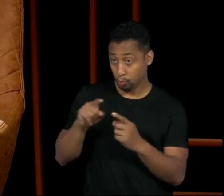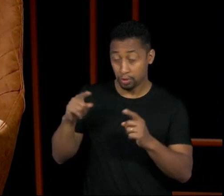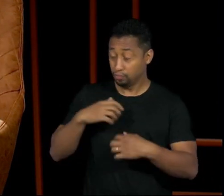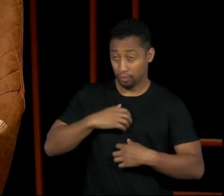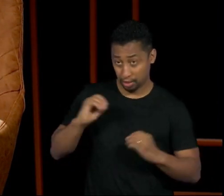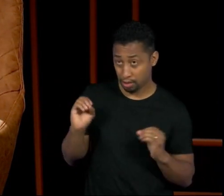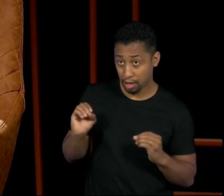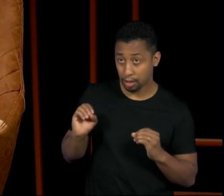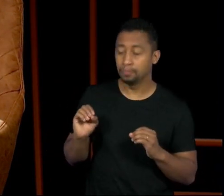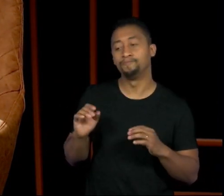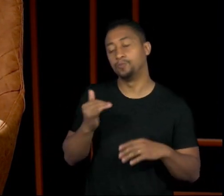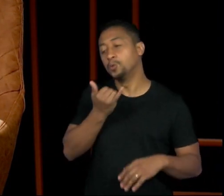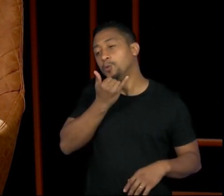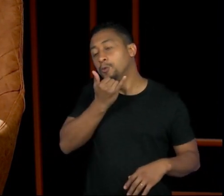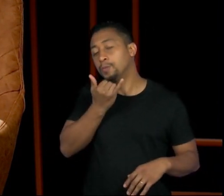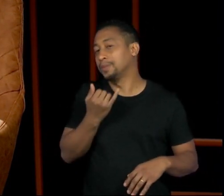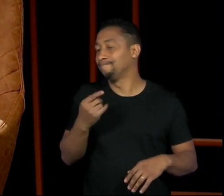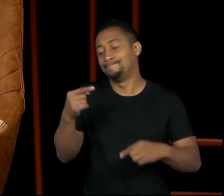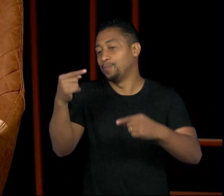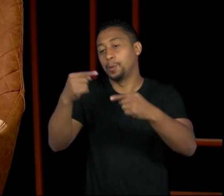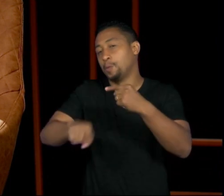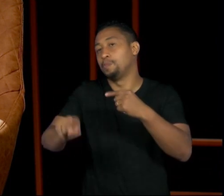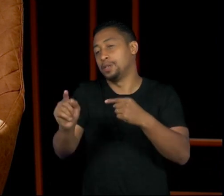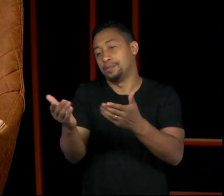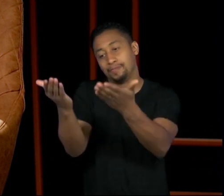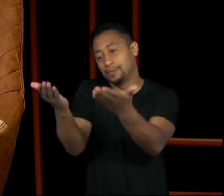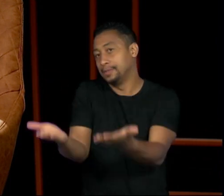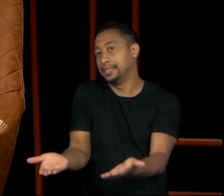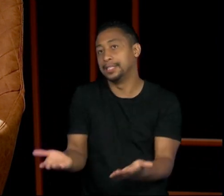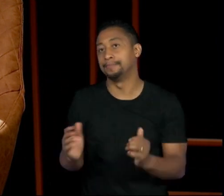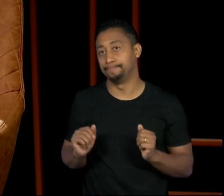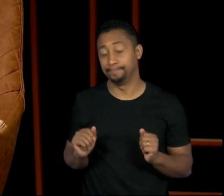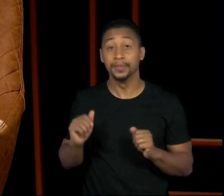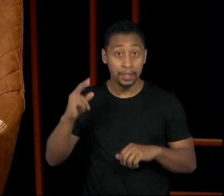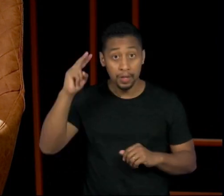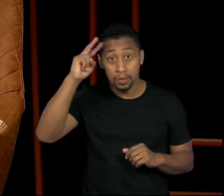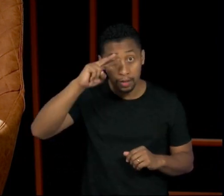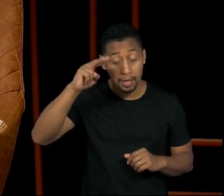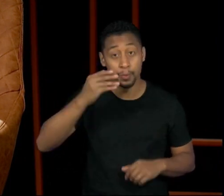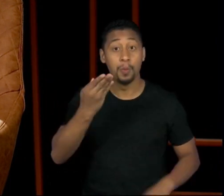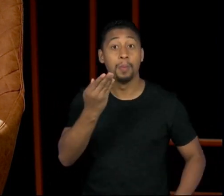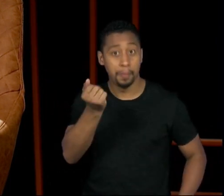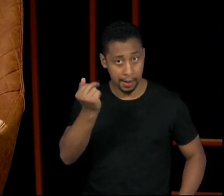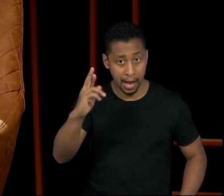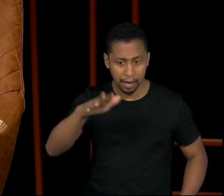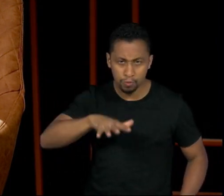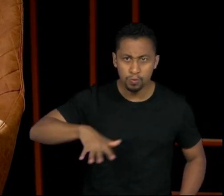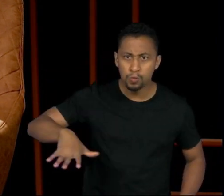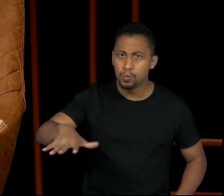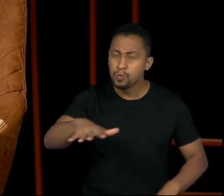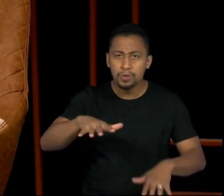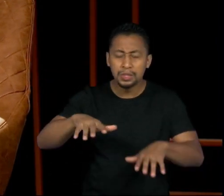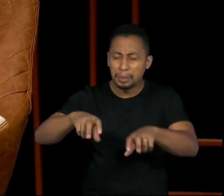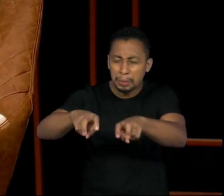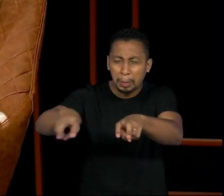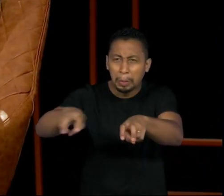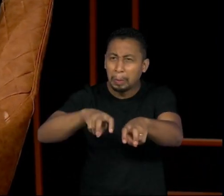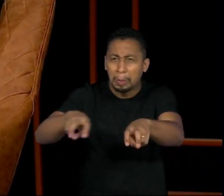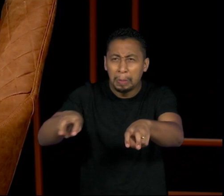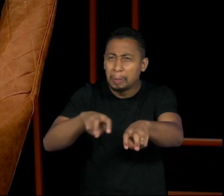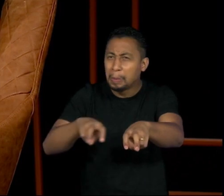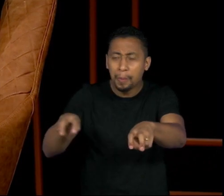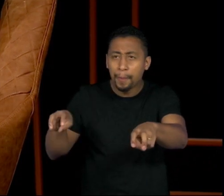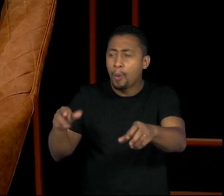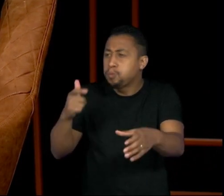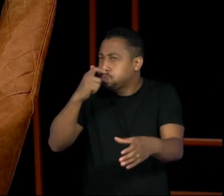você. Então, me lembro que o bar ficava lotado. 2 meses que eu estava lá, saiu uma matéria grande na revista